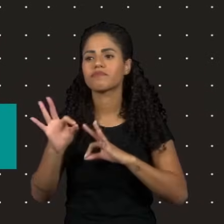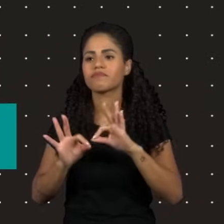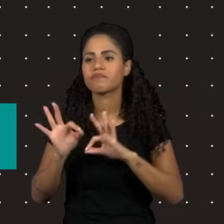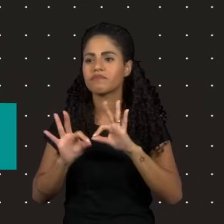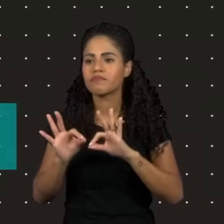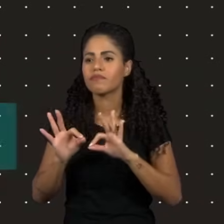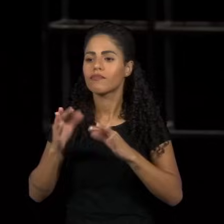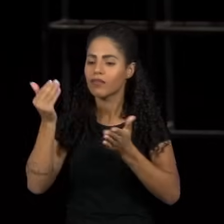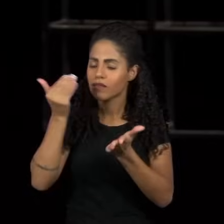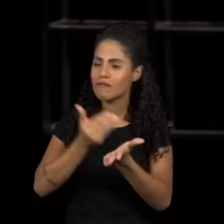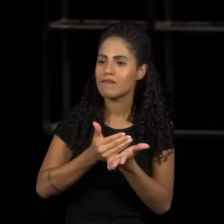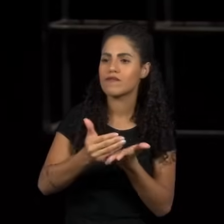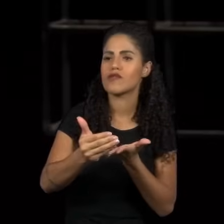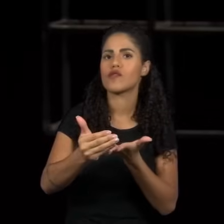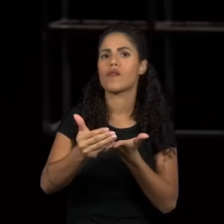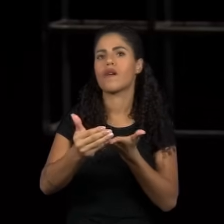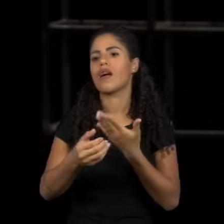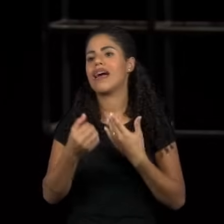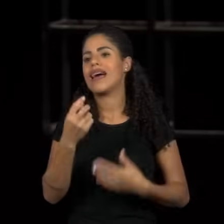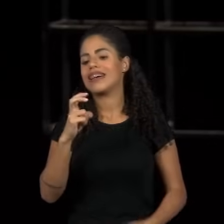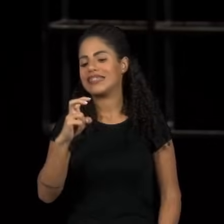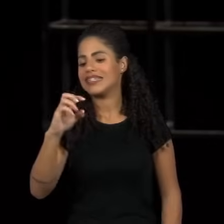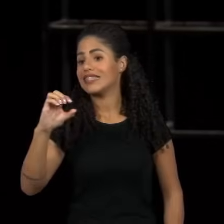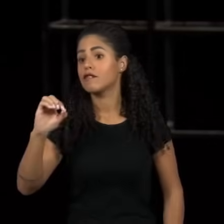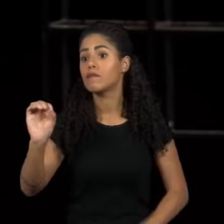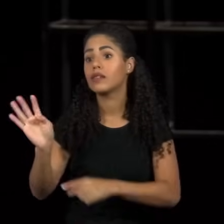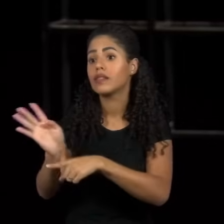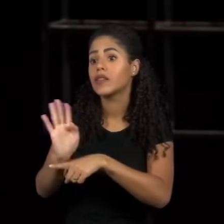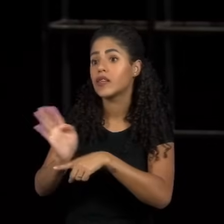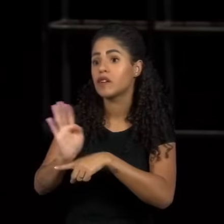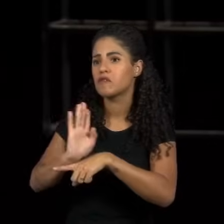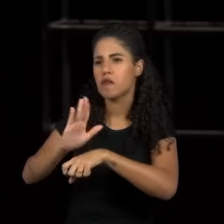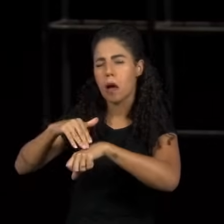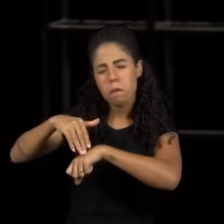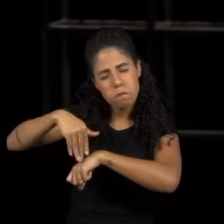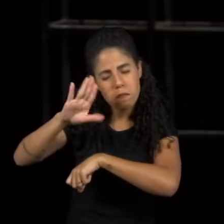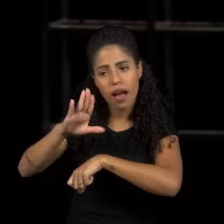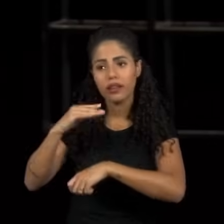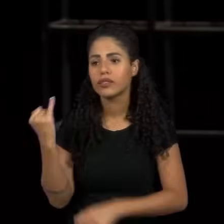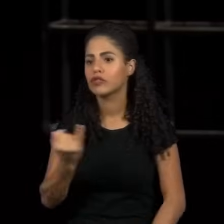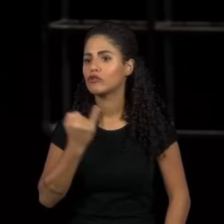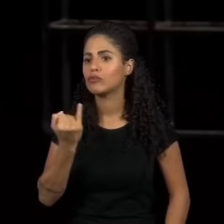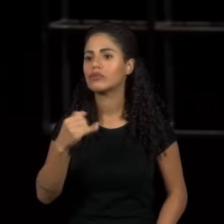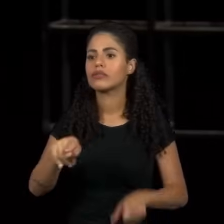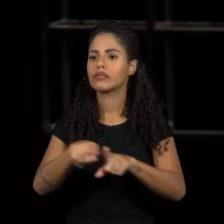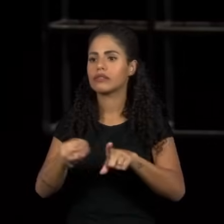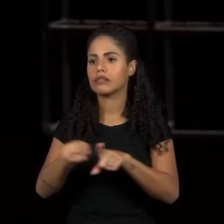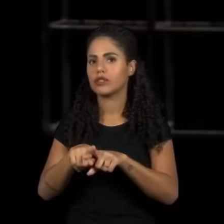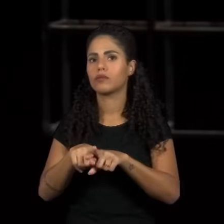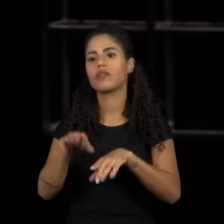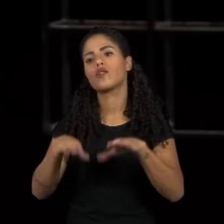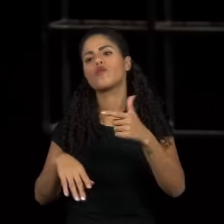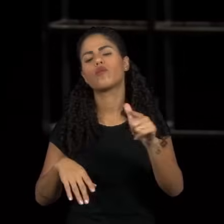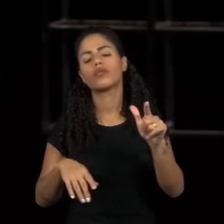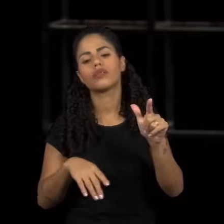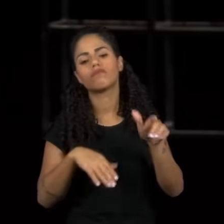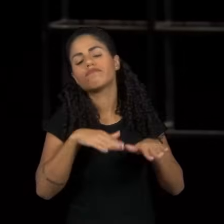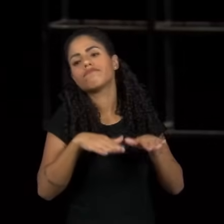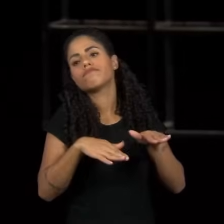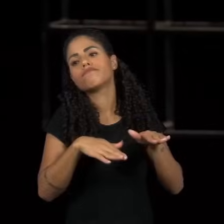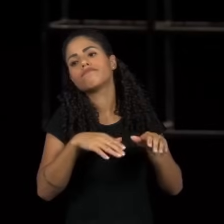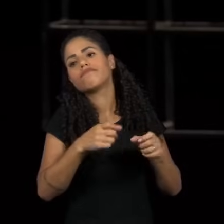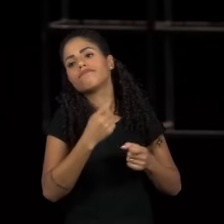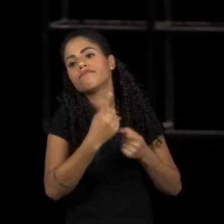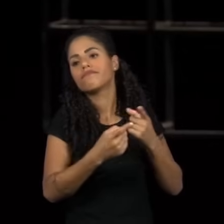Bom, daí para frente, foram mais de 50 filmes entre produções importantes e outras nem tanto, né? Você disse que